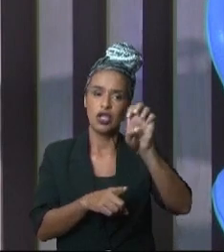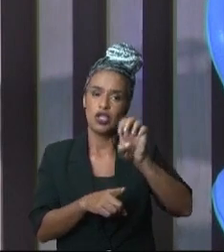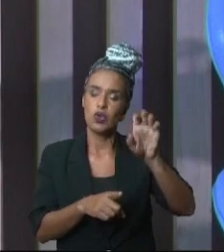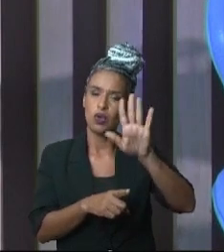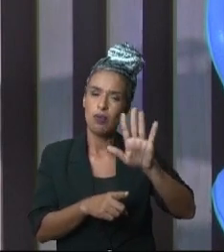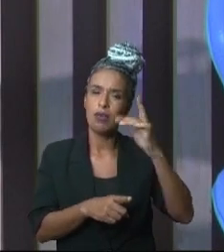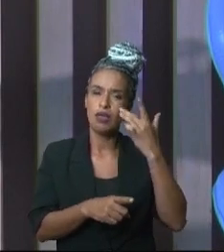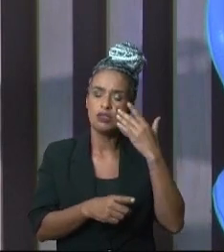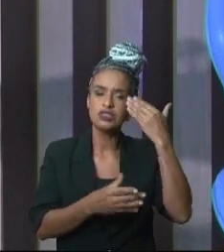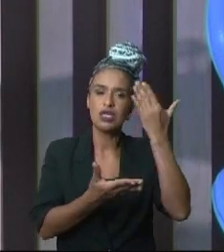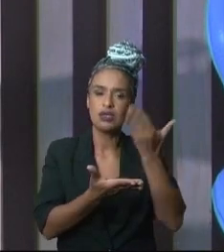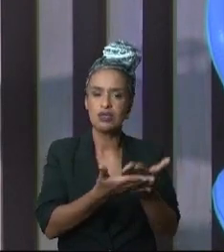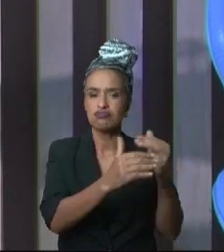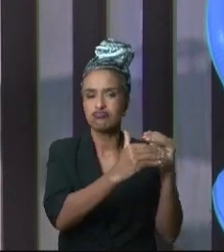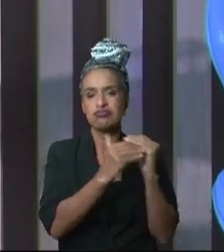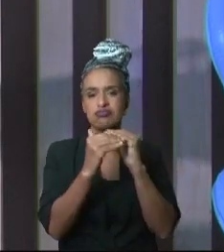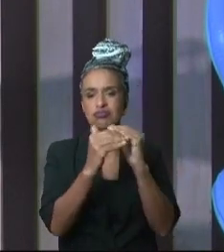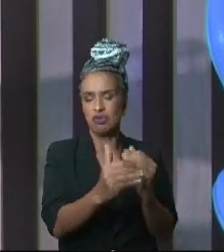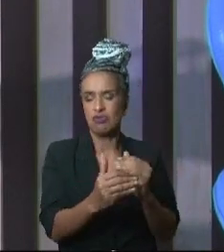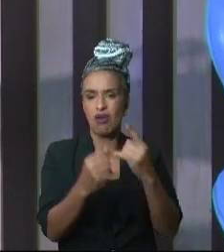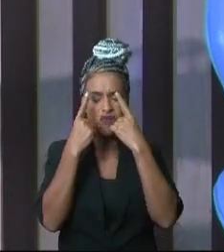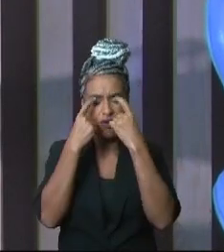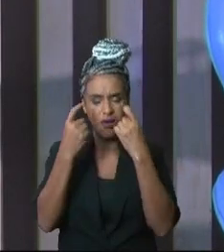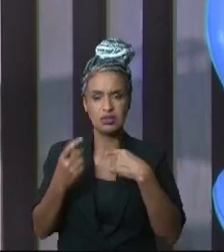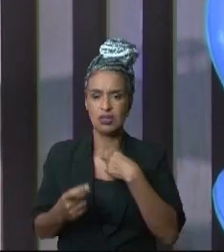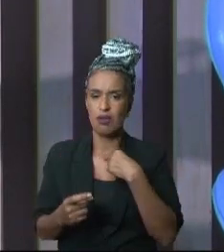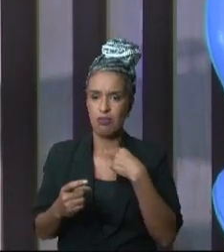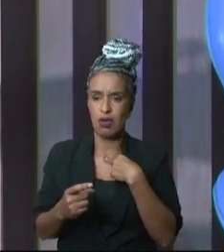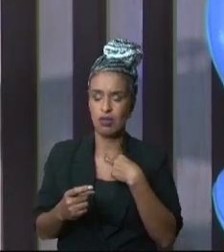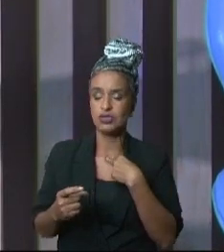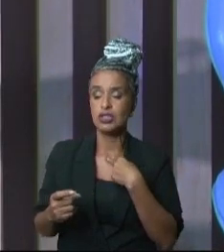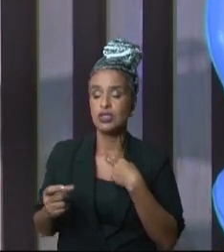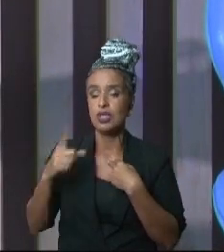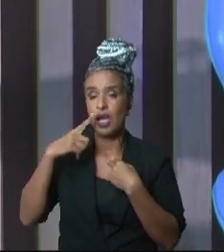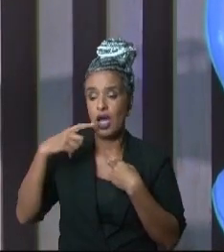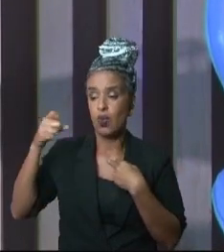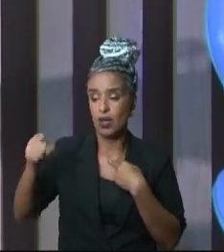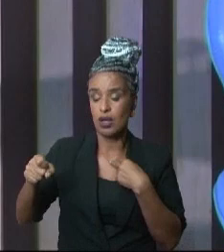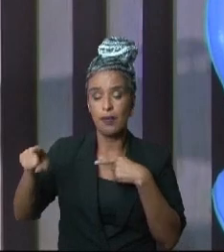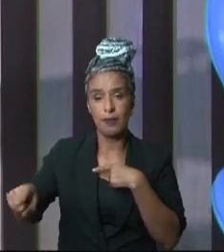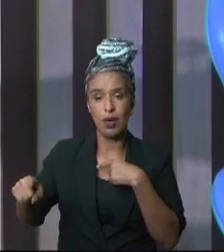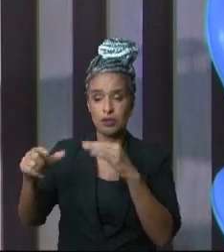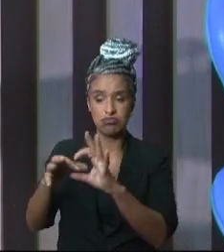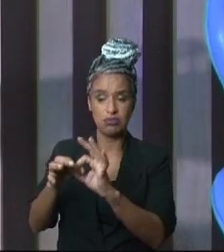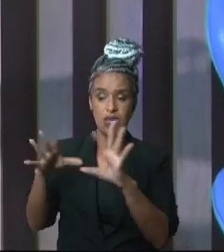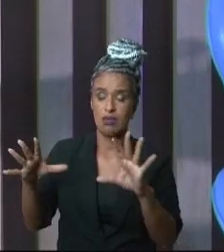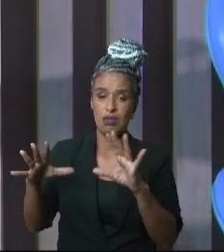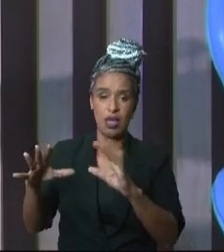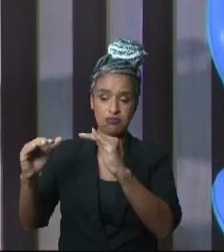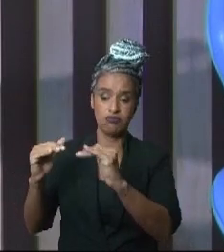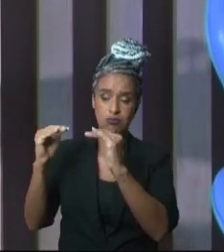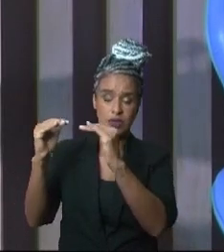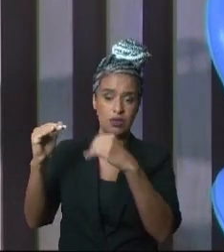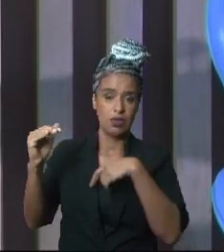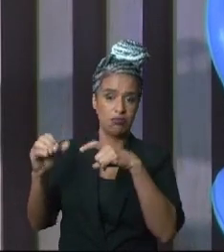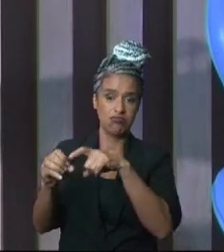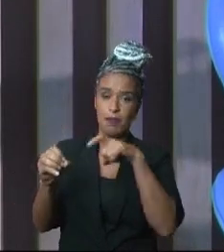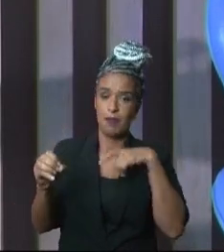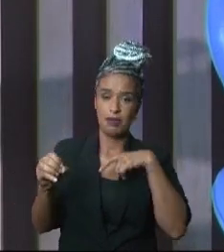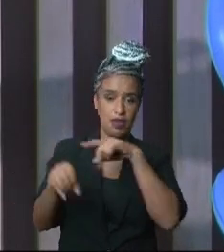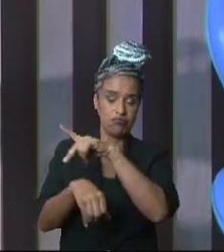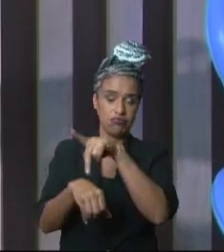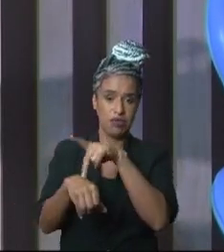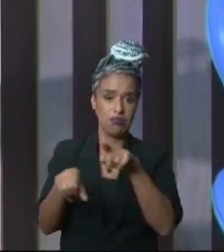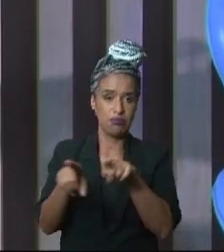agressão não prevaleça e que a Ucrânia possa prevalecer como um país soberano e independente. Nós acreditamos também que não é